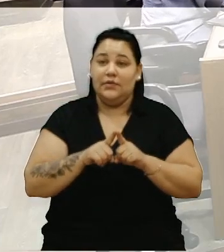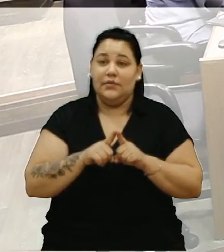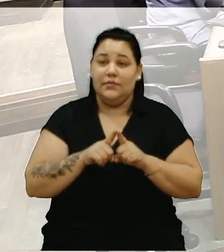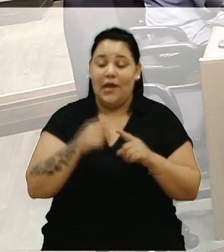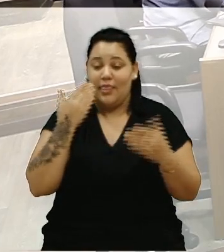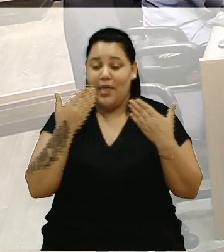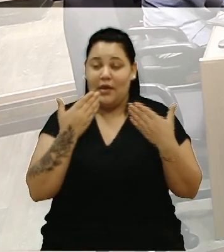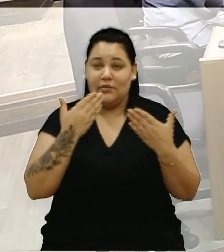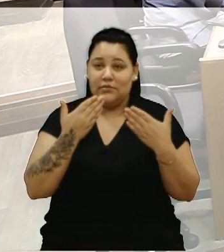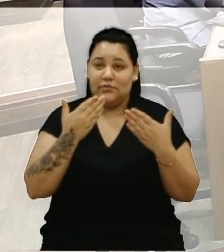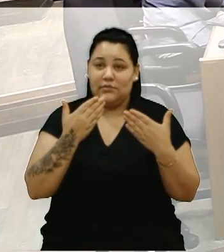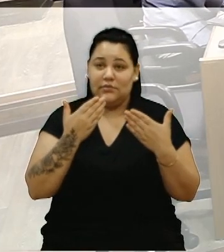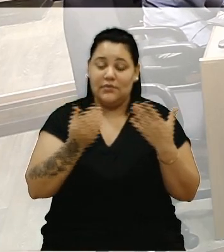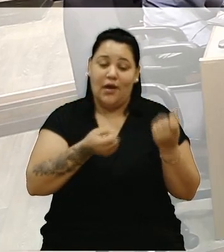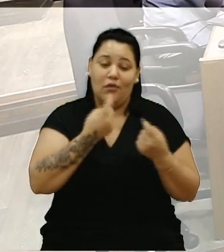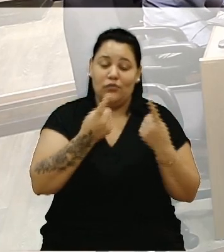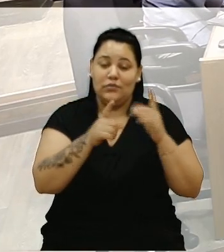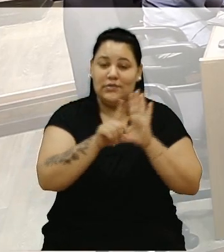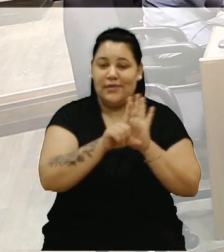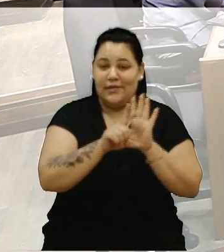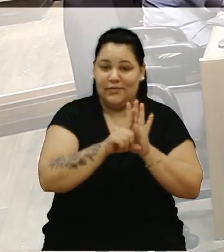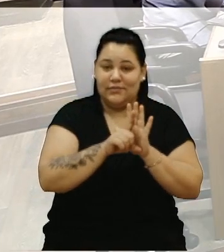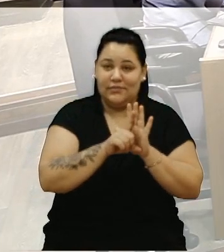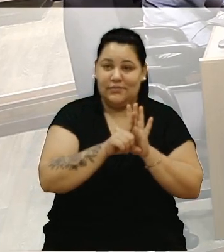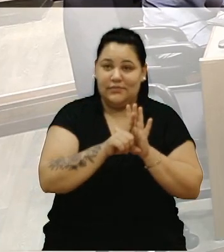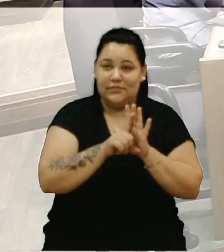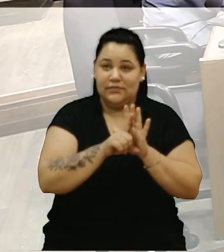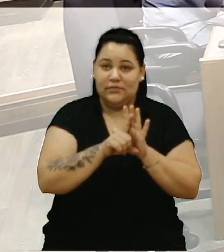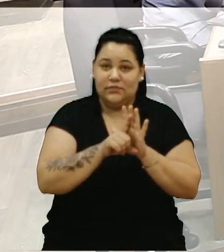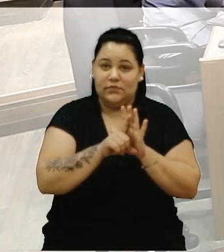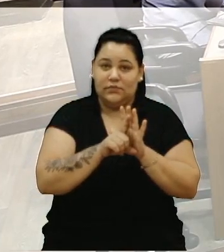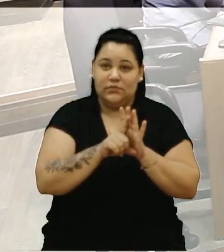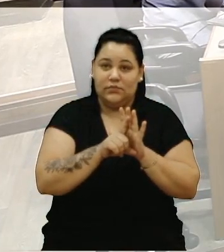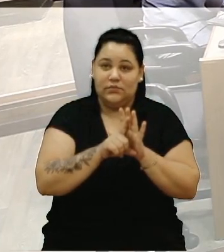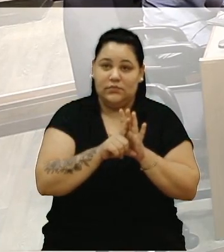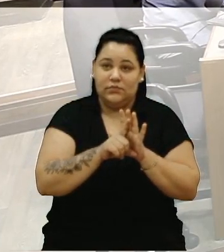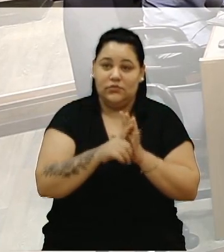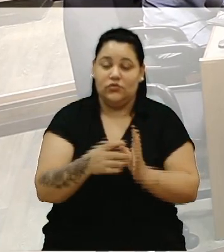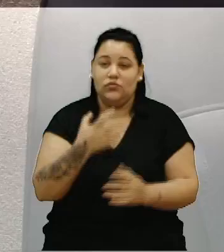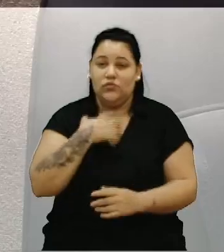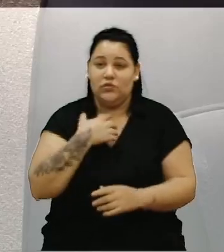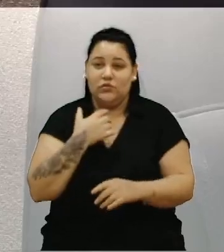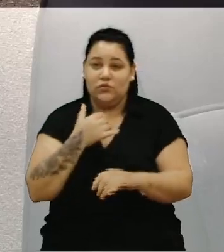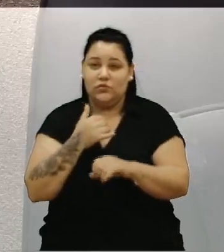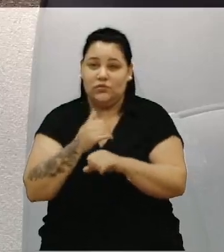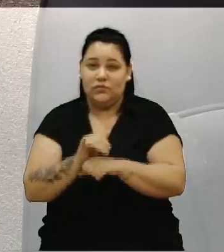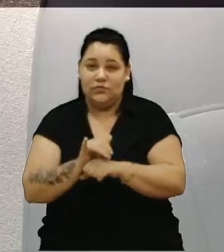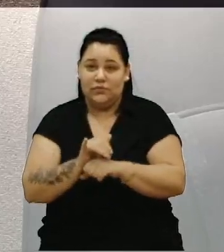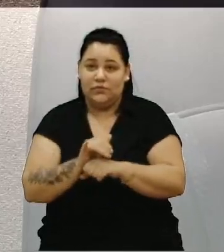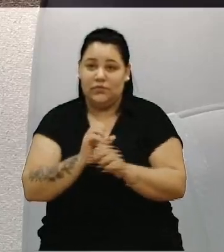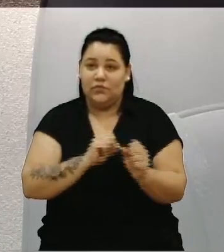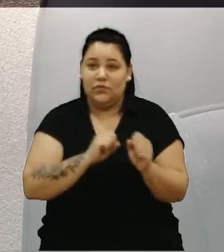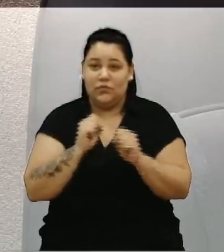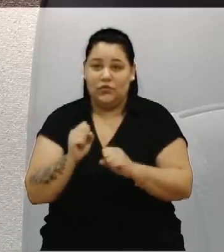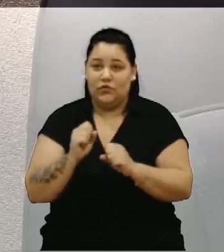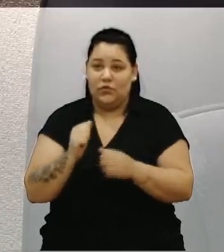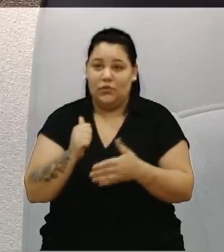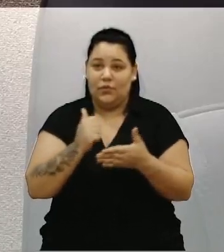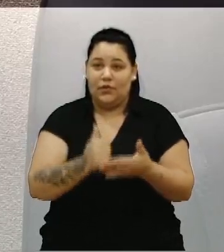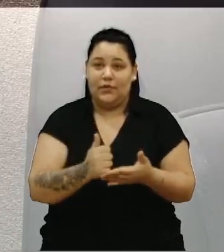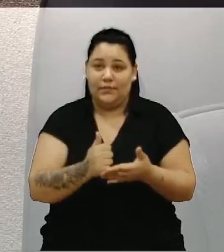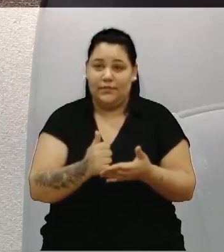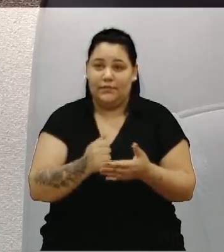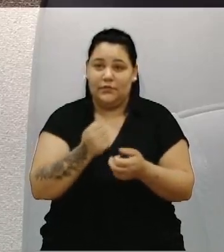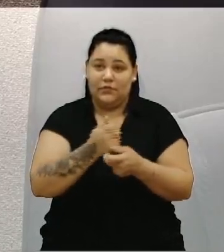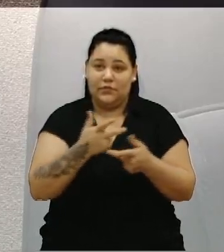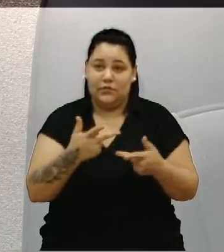talvez algumas legislações que, de forma equivocada, podem ter contribuído para essa situação, né? E agora eu